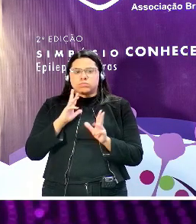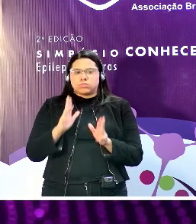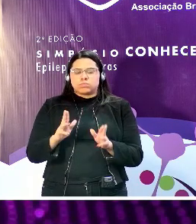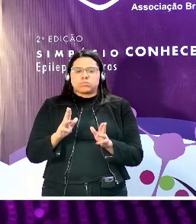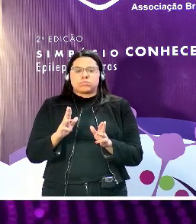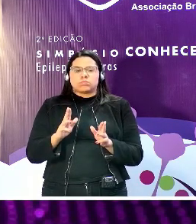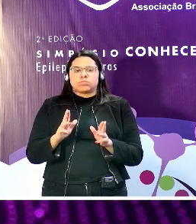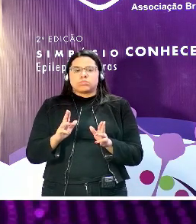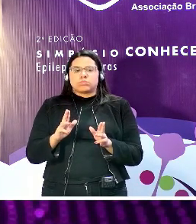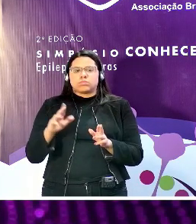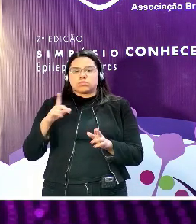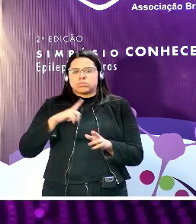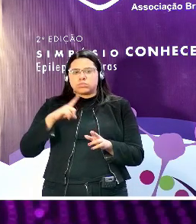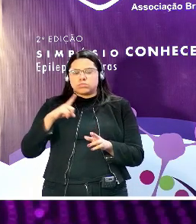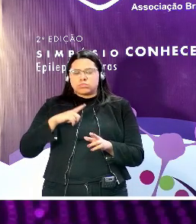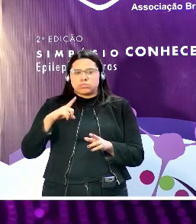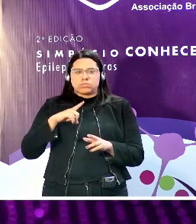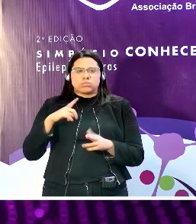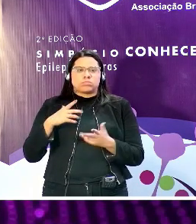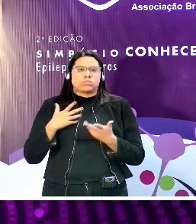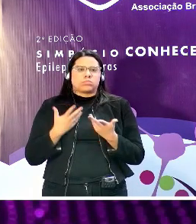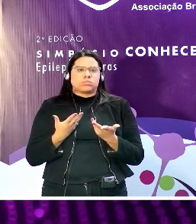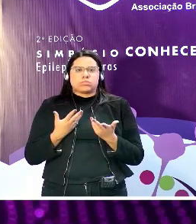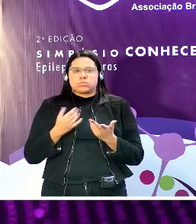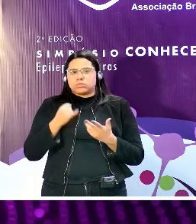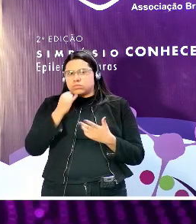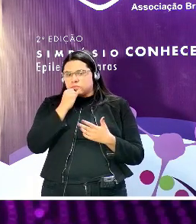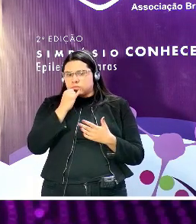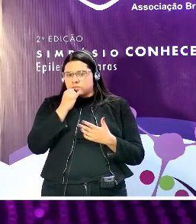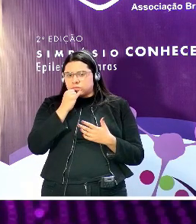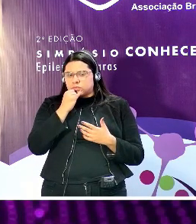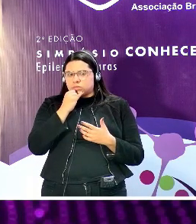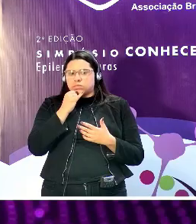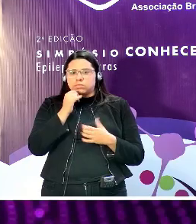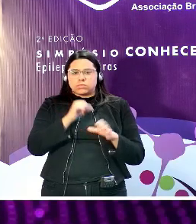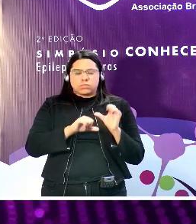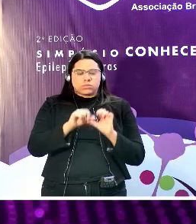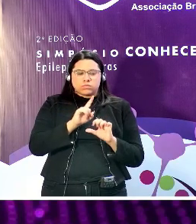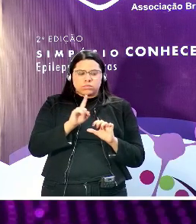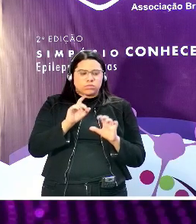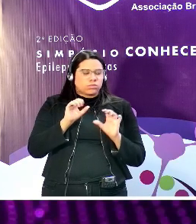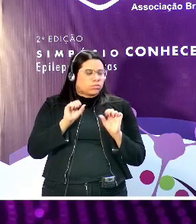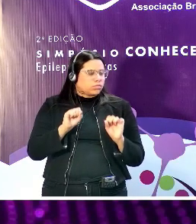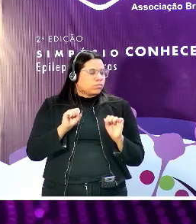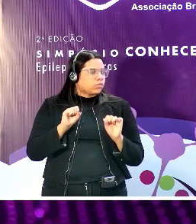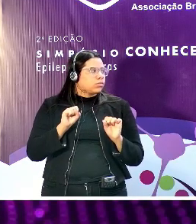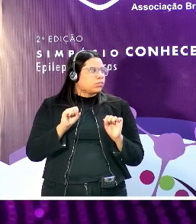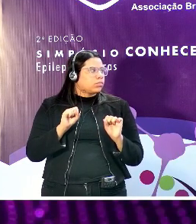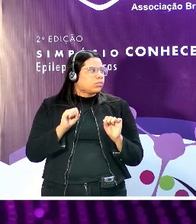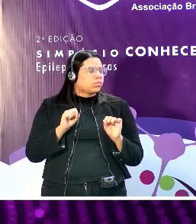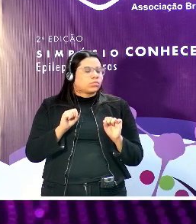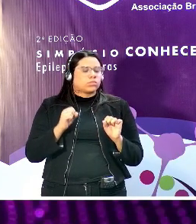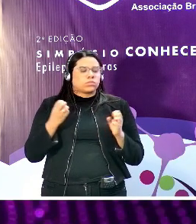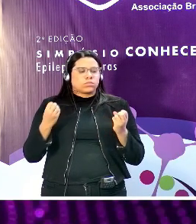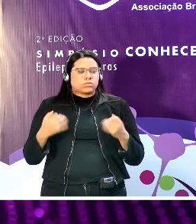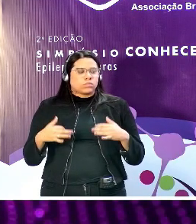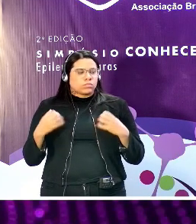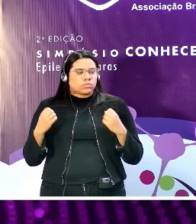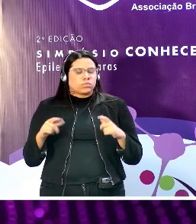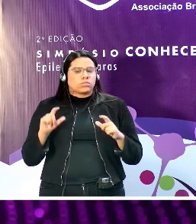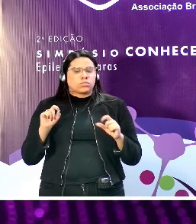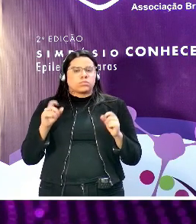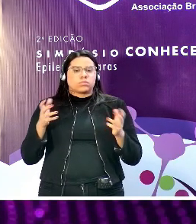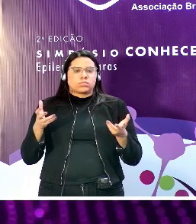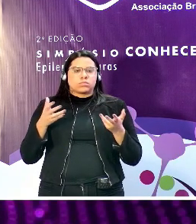chega no transtorno. A gente, às vezes, pode estar falando de algo que requeira